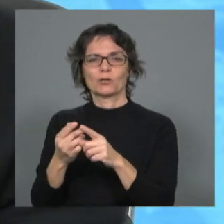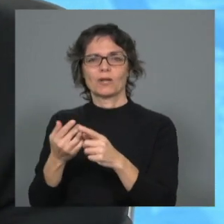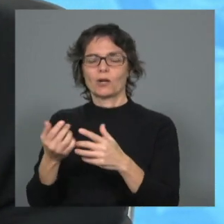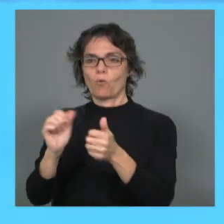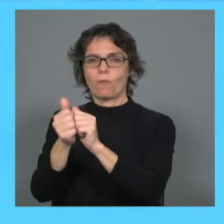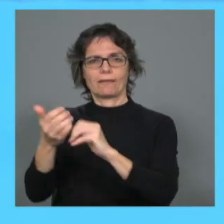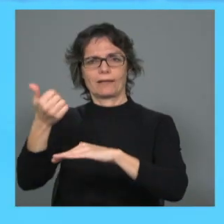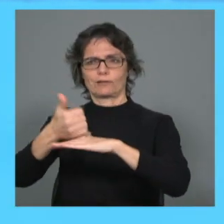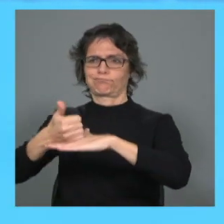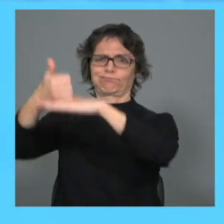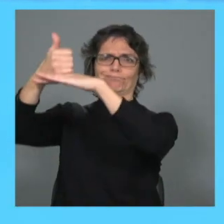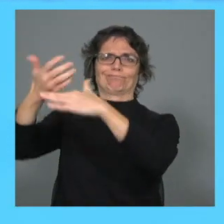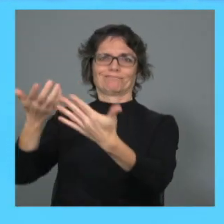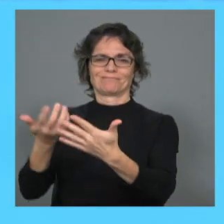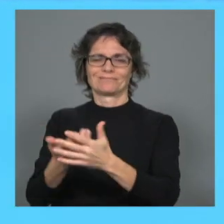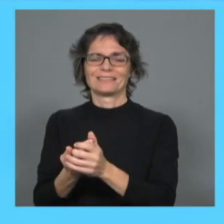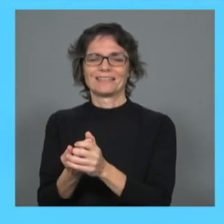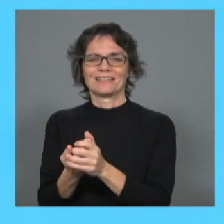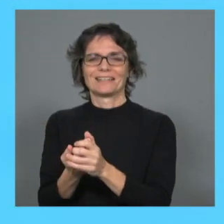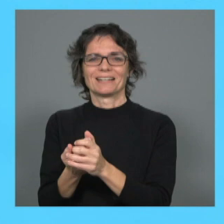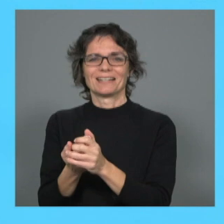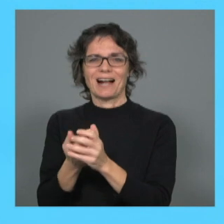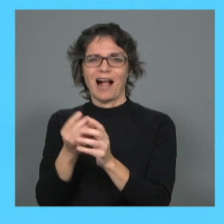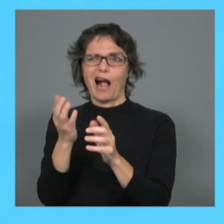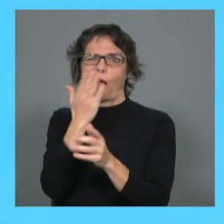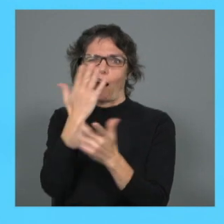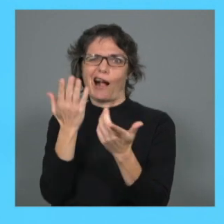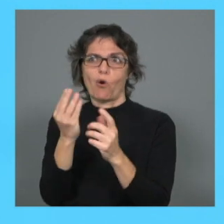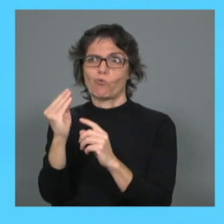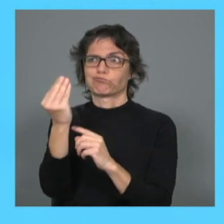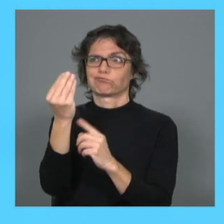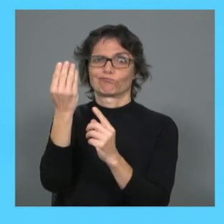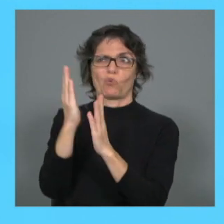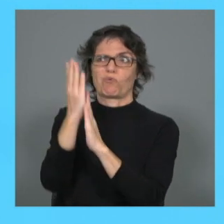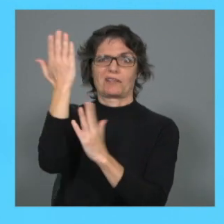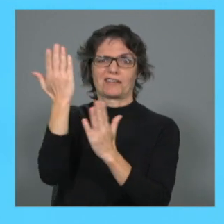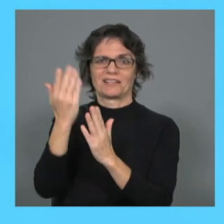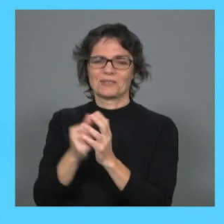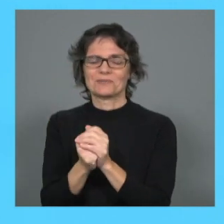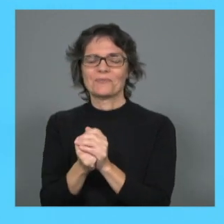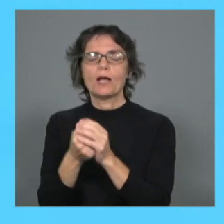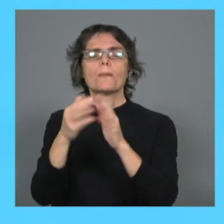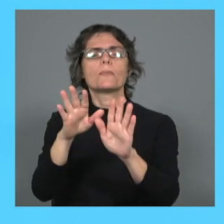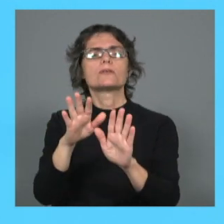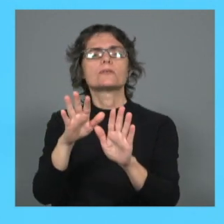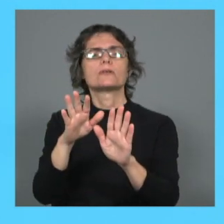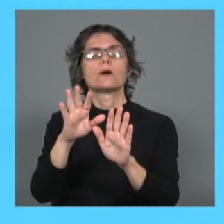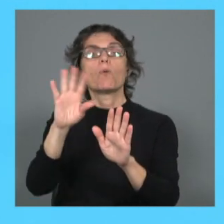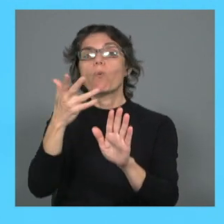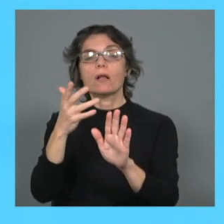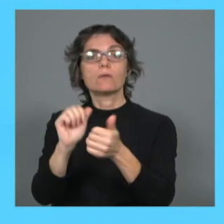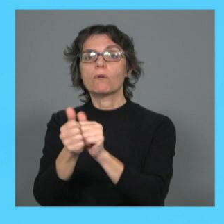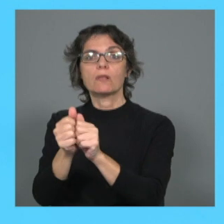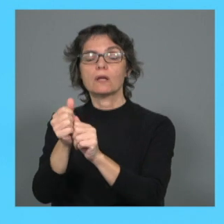semidivindades, também não é bom que assim seja, mas isto para dizer o quê? Quando o atleta deixa de o ser, quando deixa